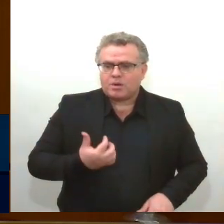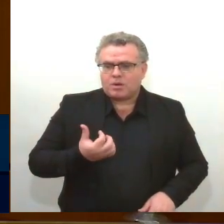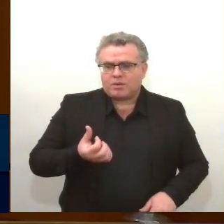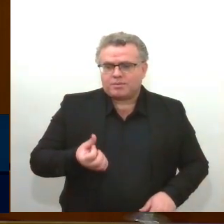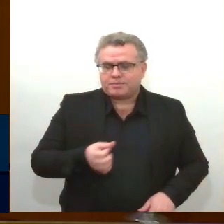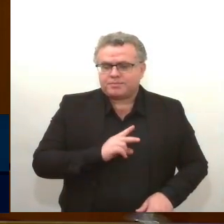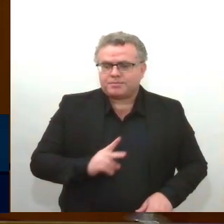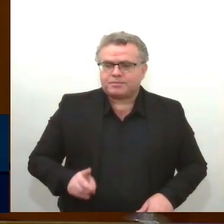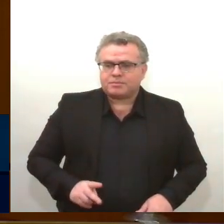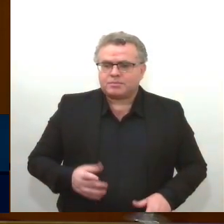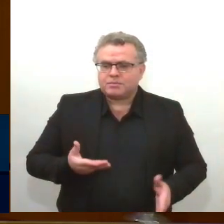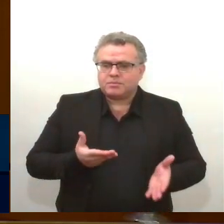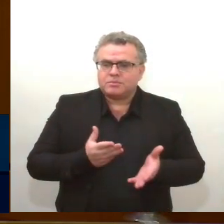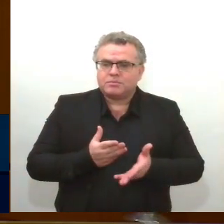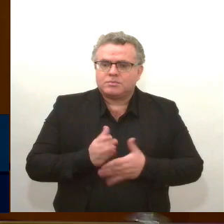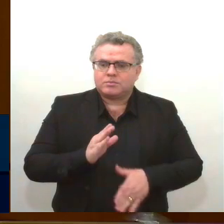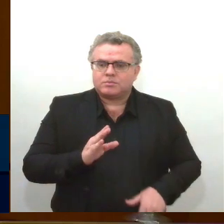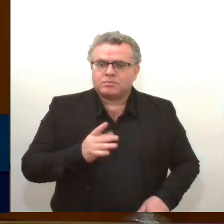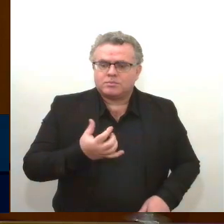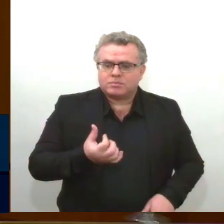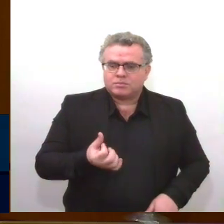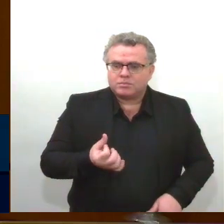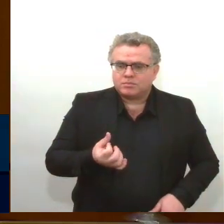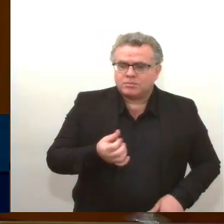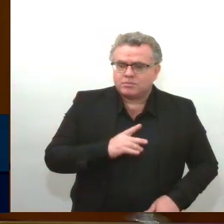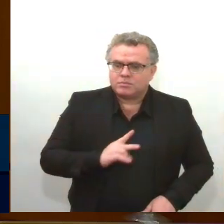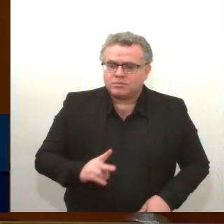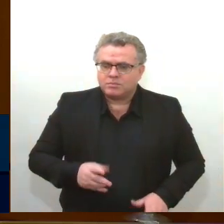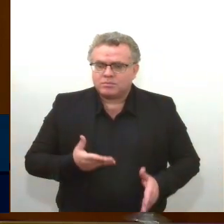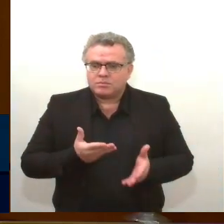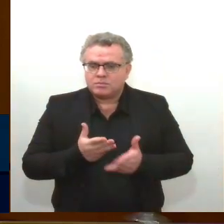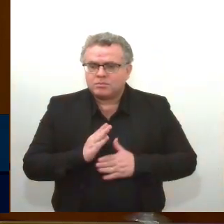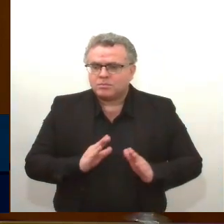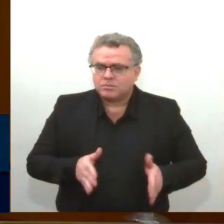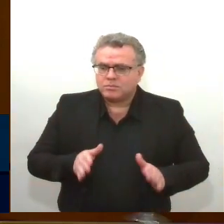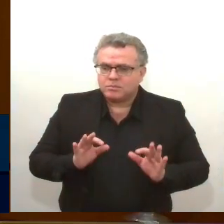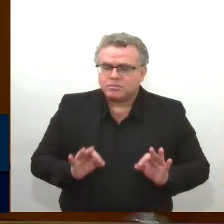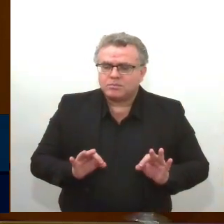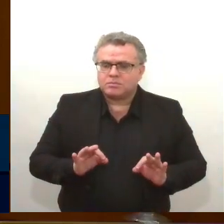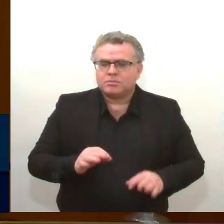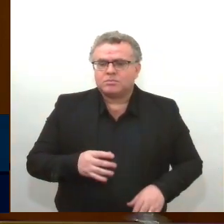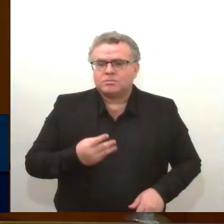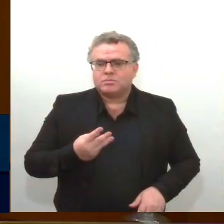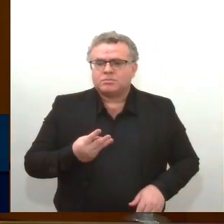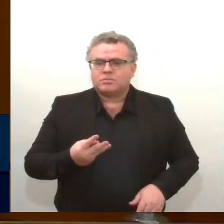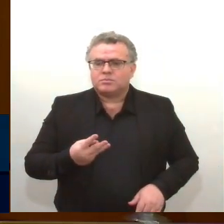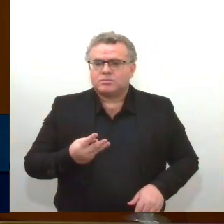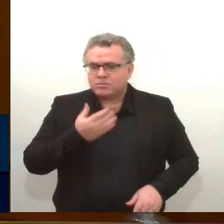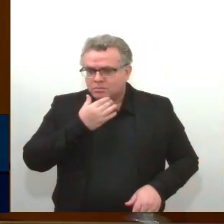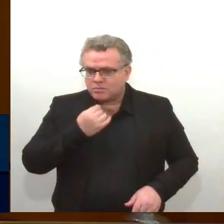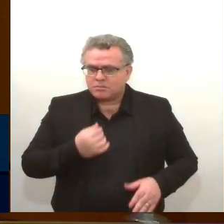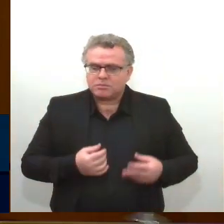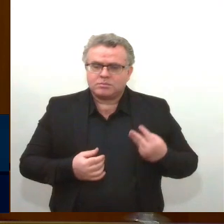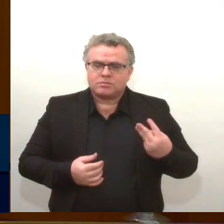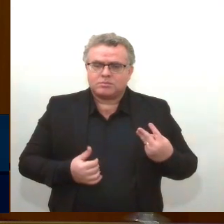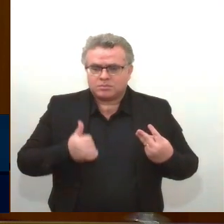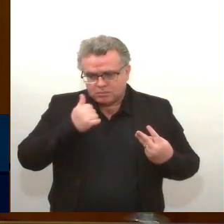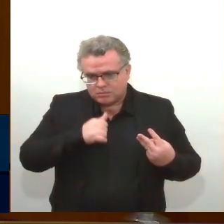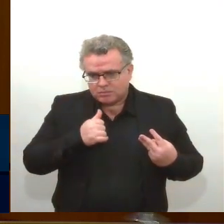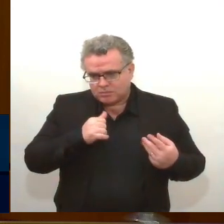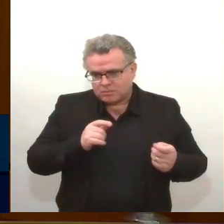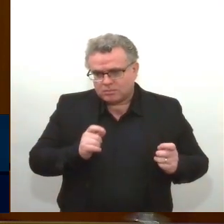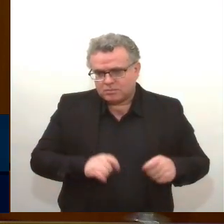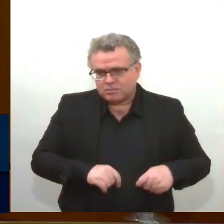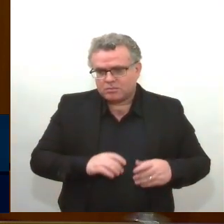vereadores né foram eleitos três homens e três mulheres pelo Cidadania em Nossa